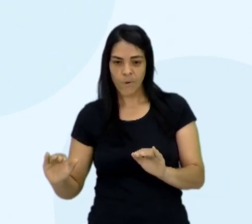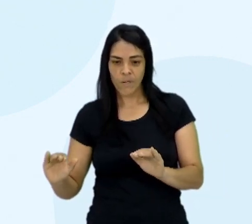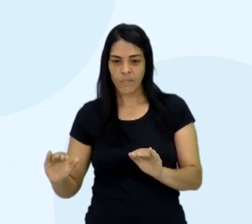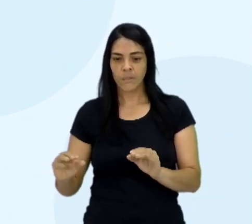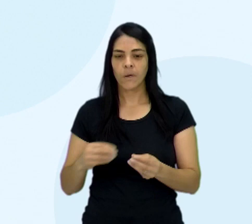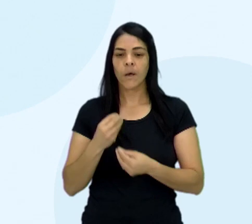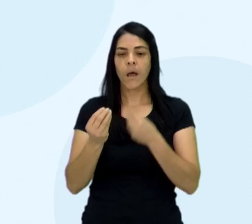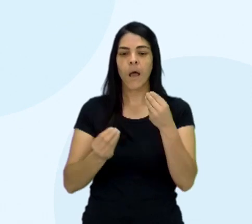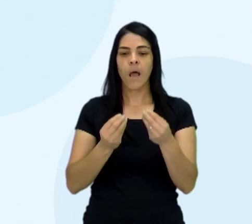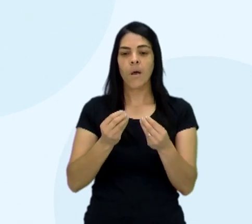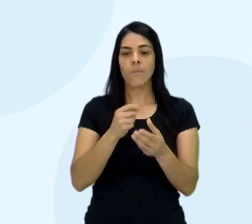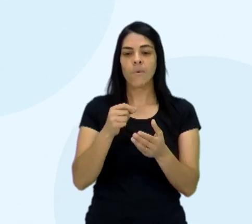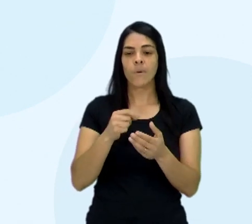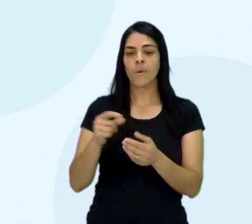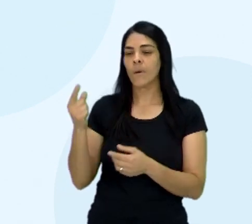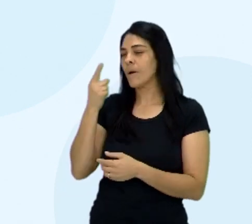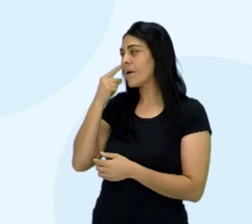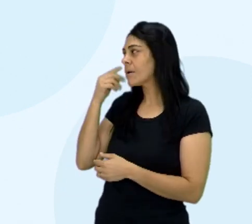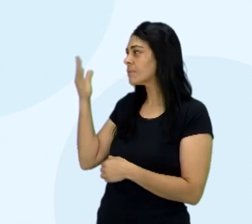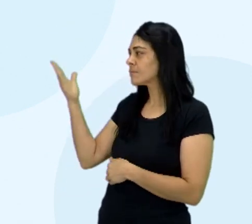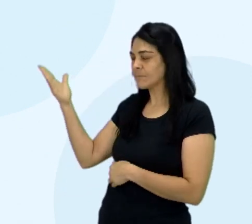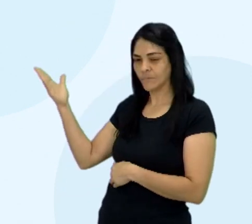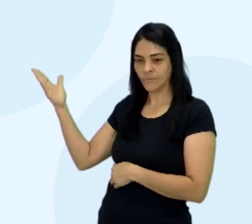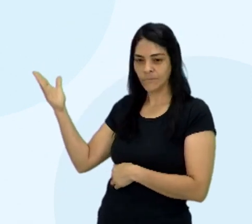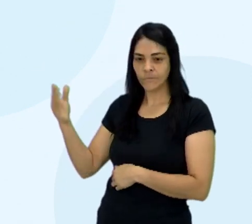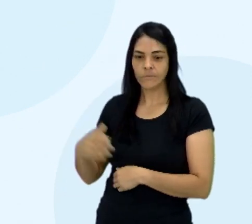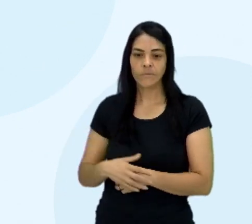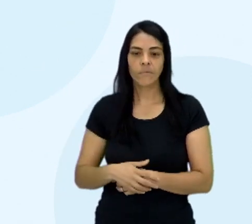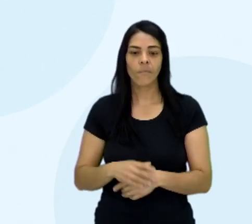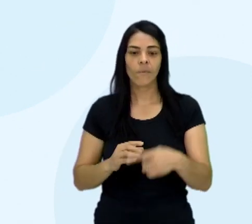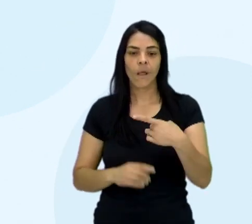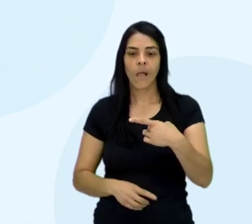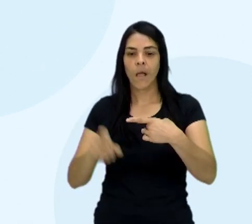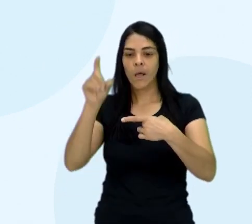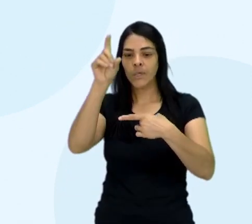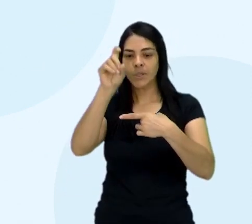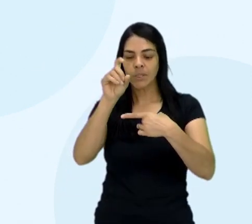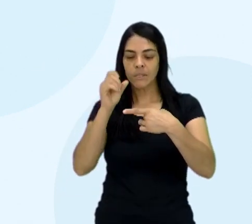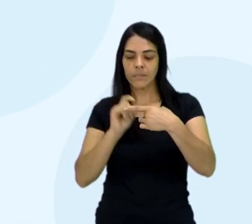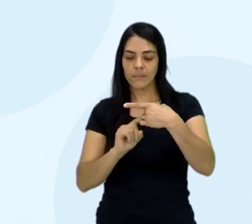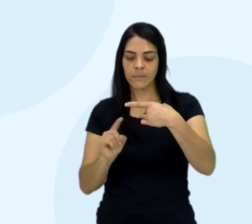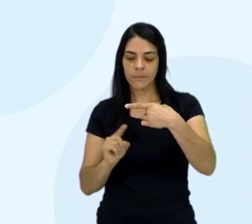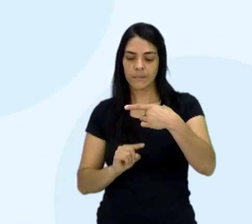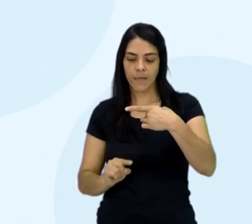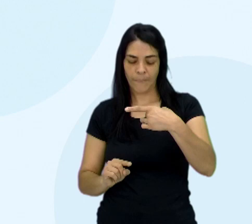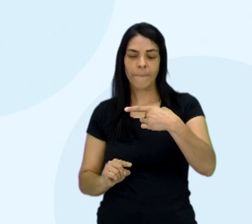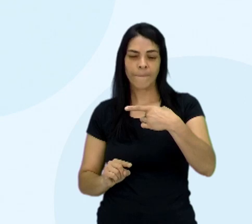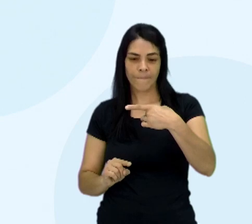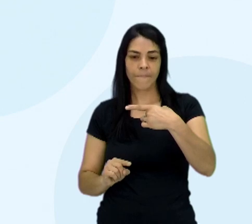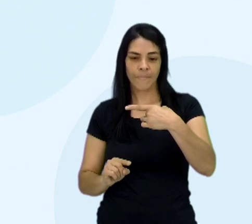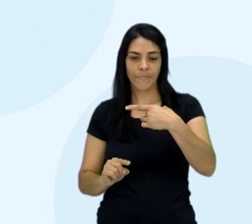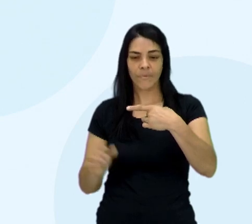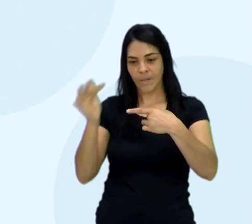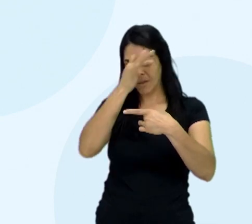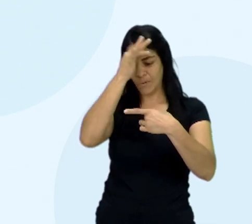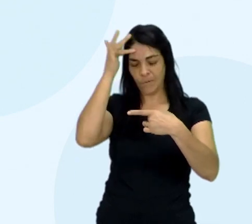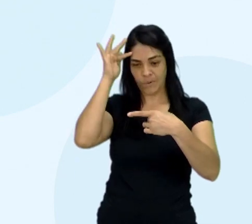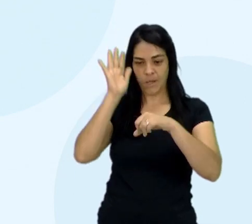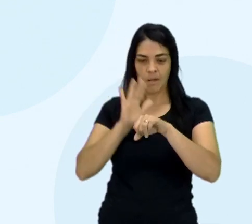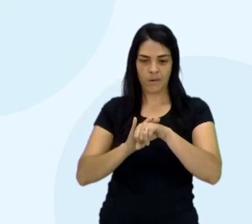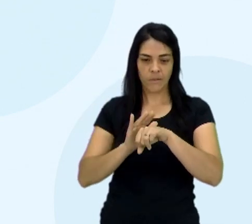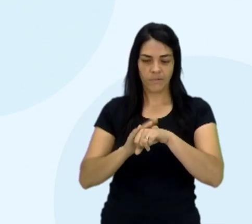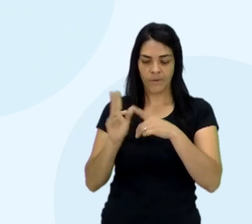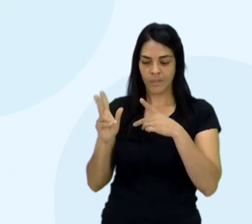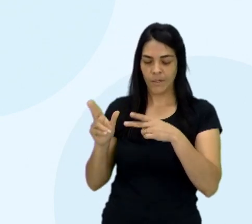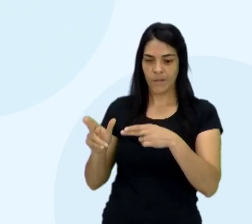de fração. Que a fração serve para comparar, para saber quantas vezes é maior. Então, foi assim que o Tales fez. Quantas vezes